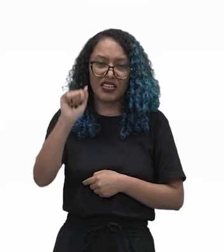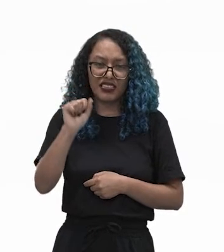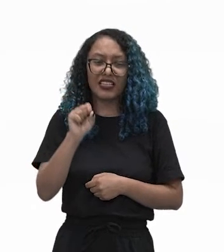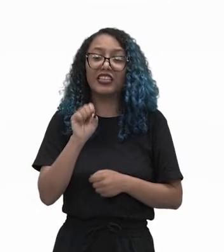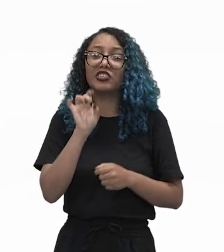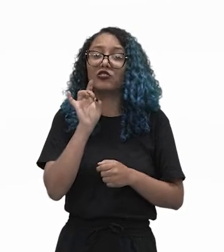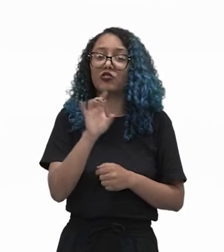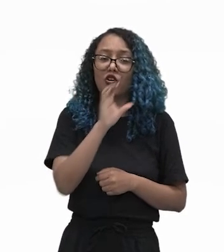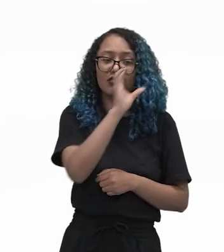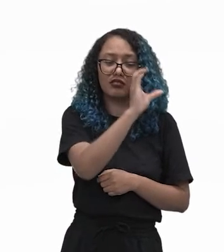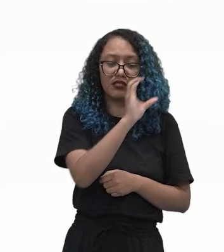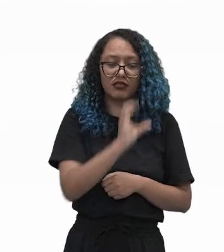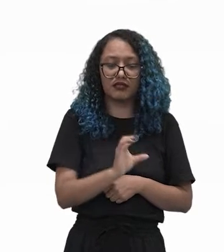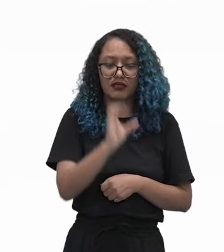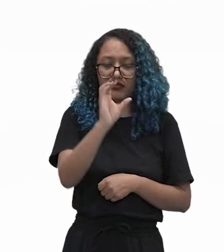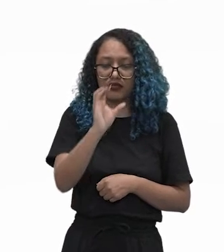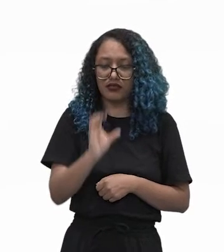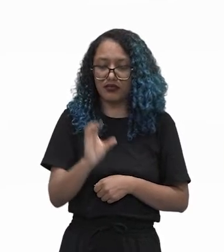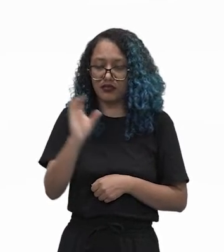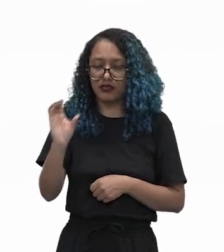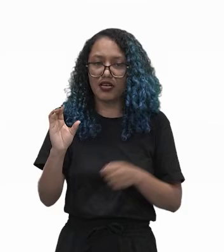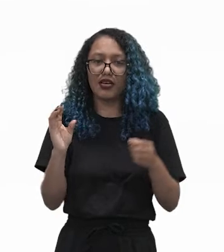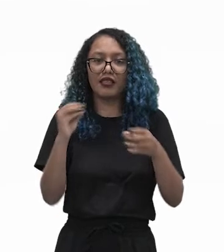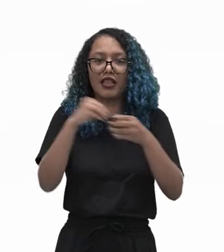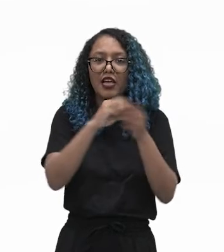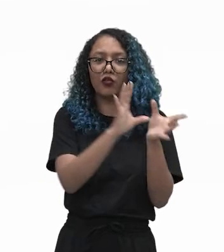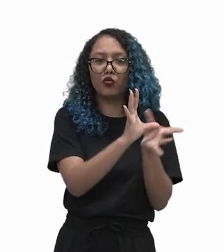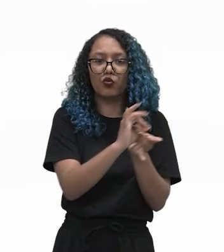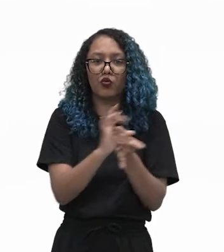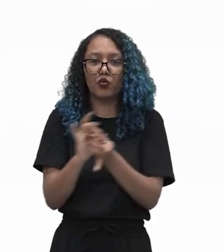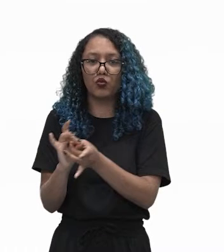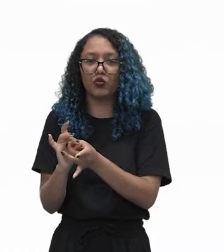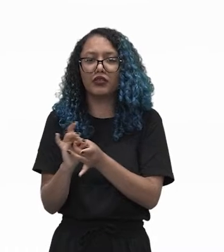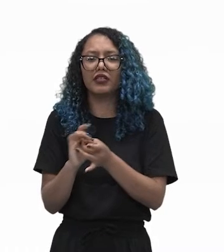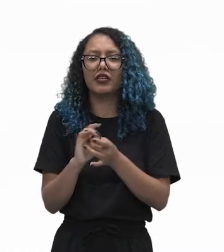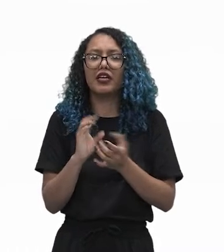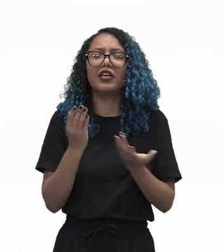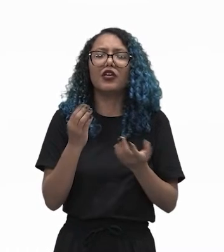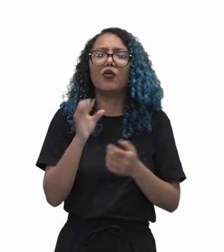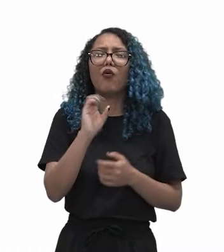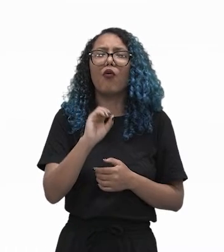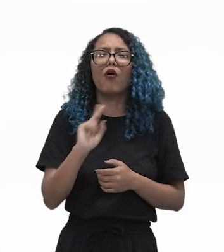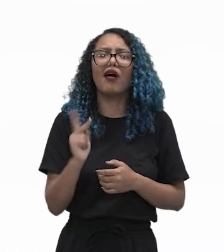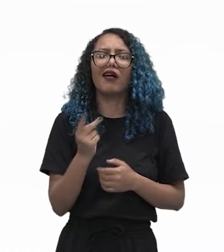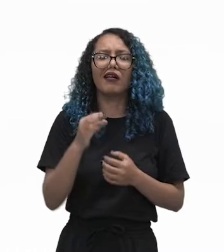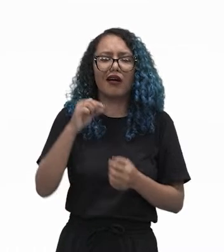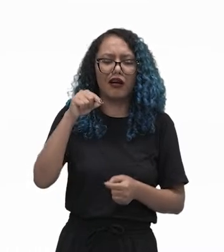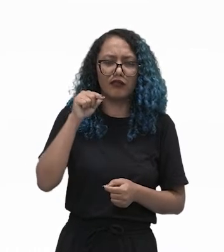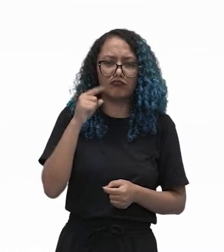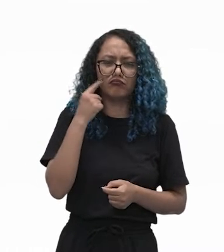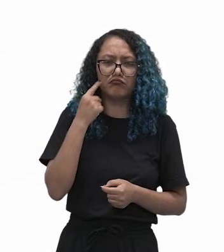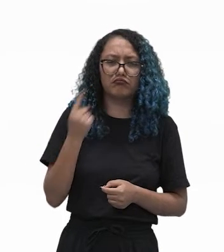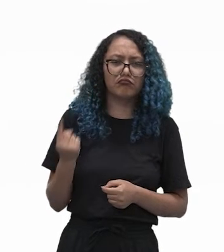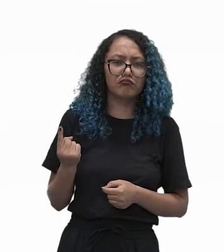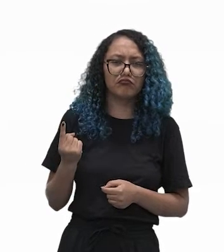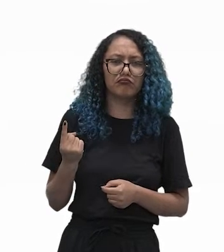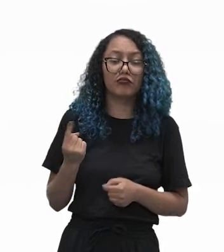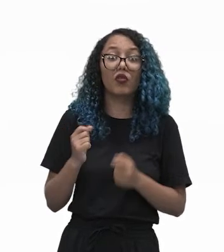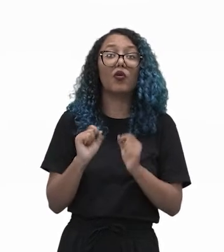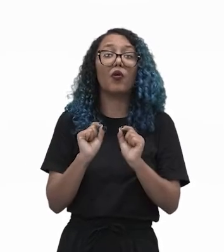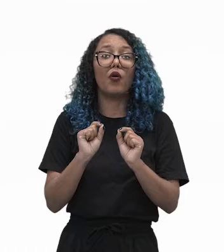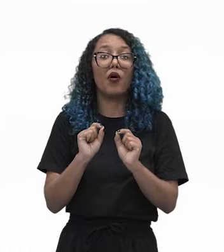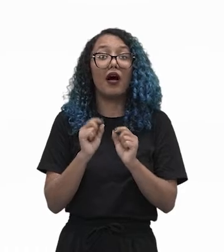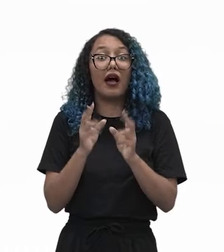carbonos na cadeia principal. Professora, e esse oxigênio? Observem que ele não faz parte da principal, ele está